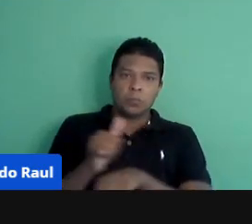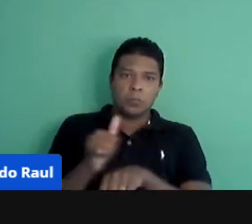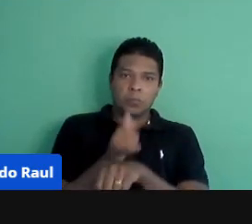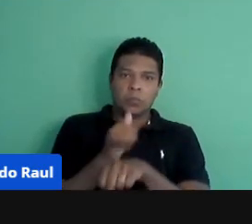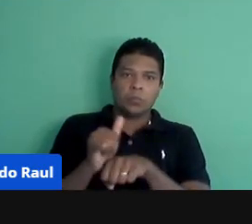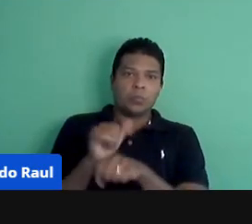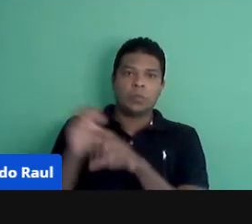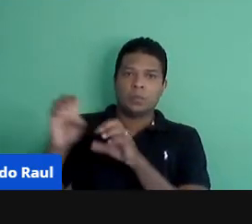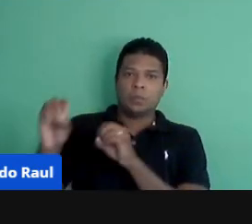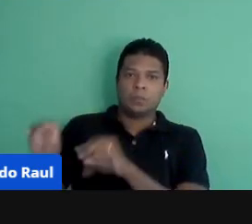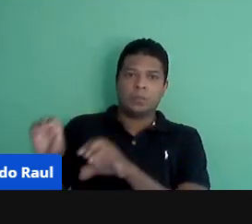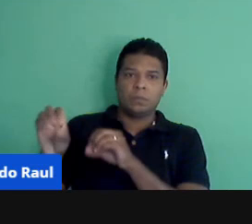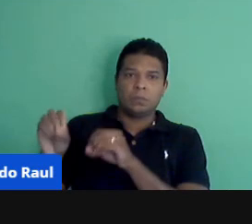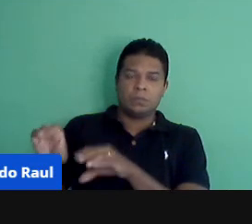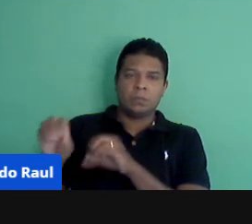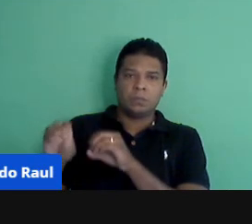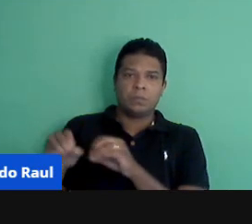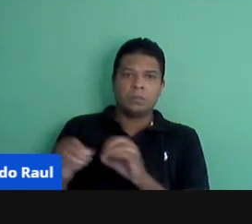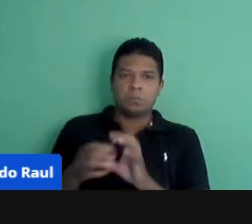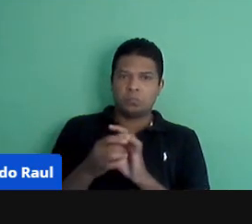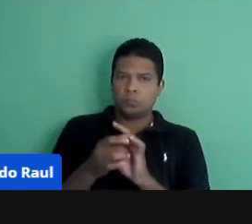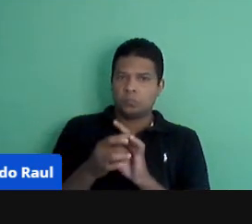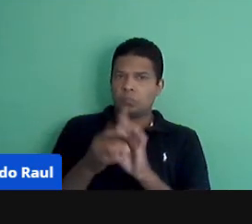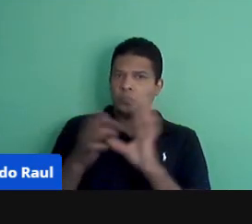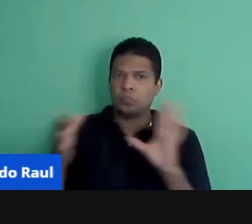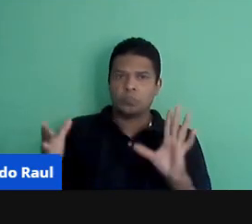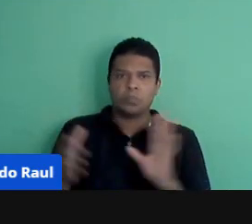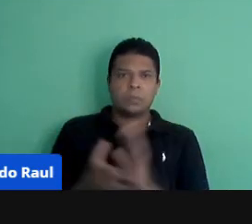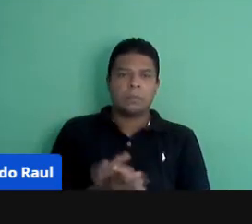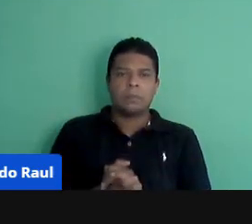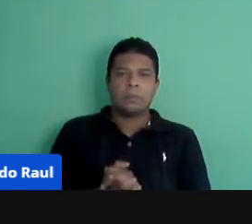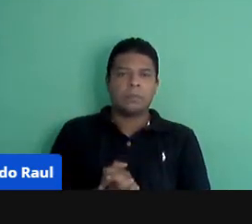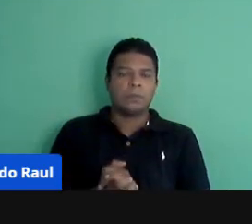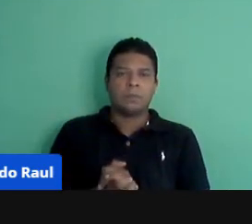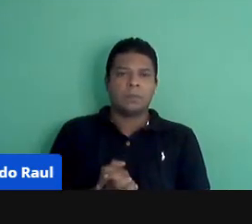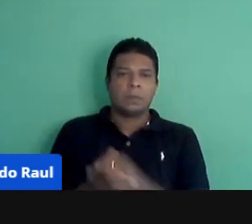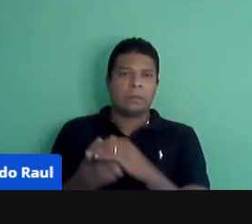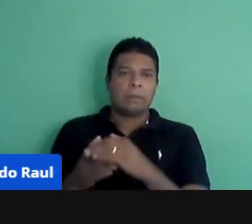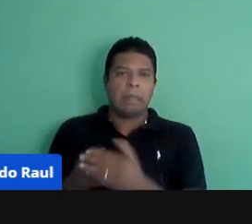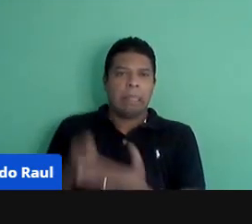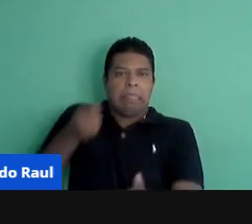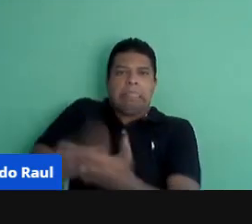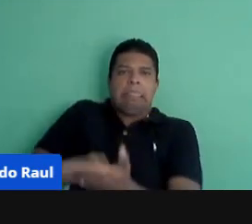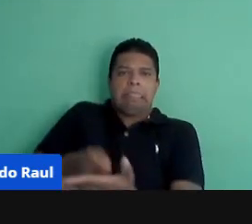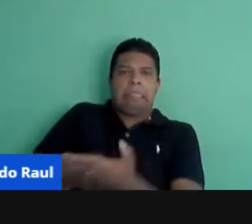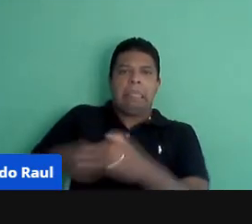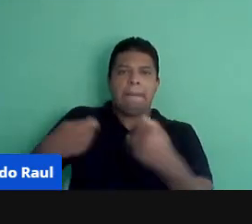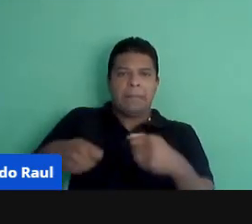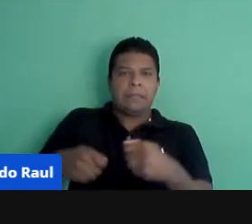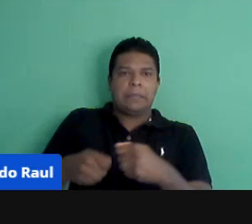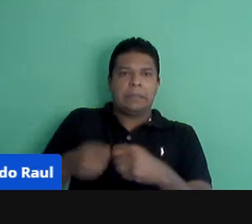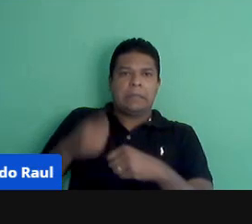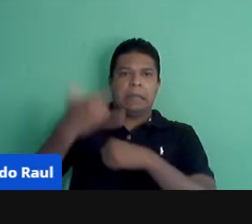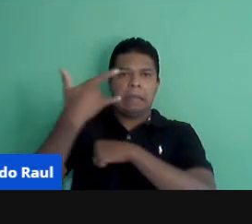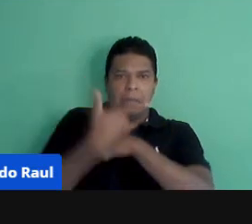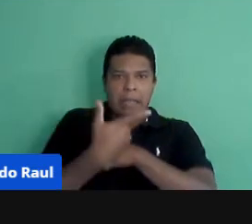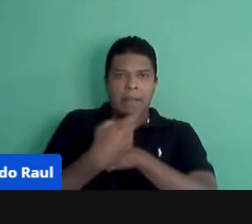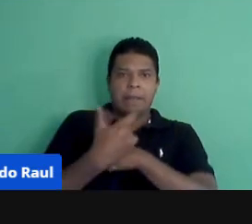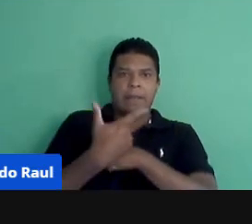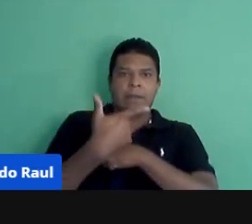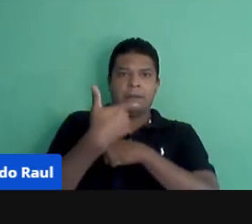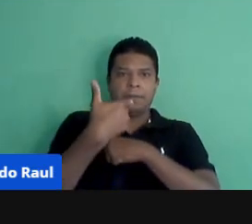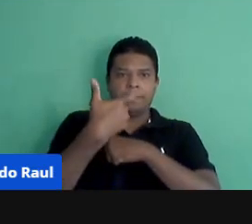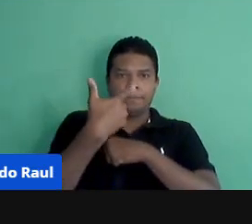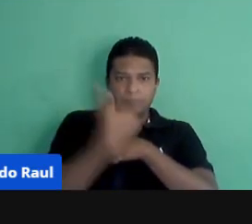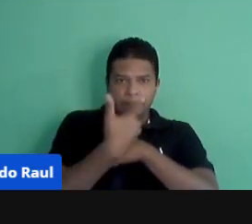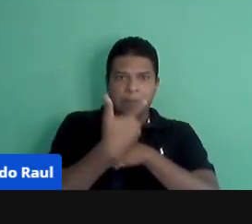ensino. Muita vontade. Não houve qualquer tipo de imposição. Olha, você tem que gravar. Olha, você tem que fazer isso.